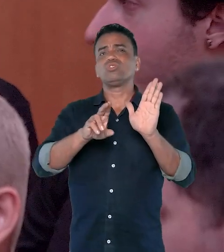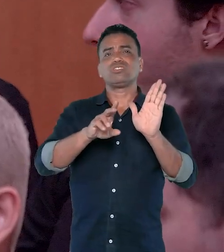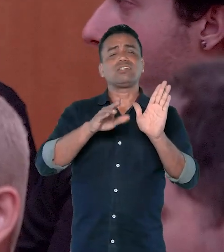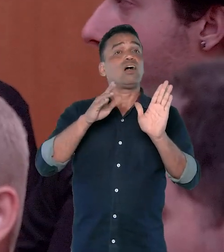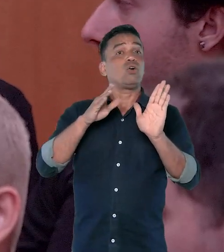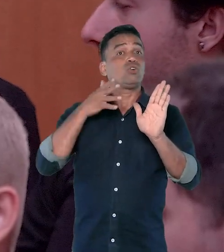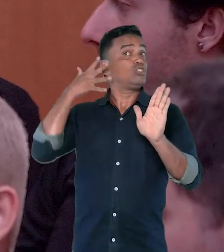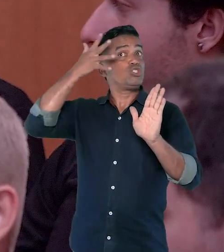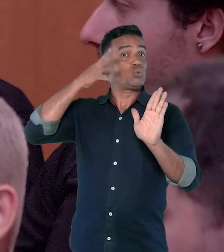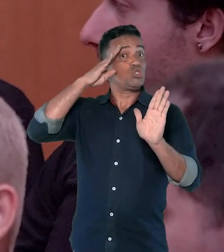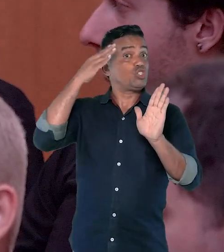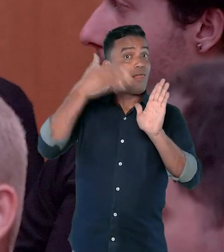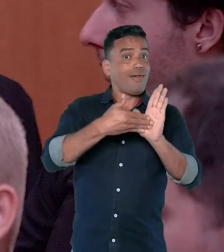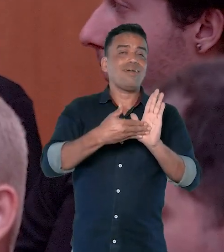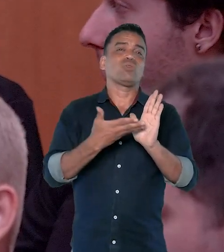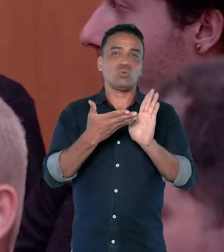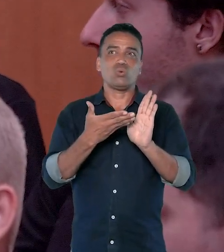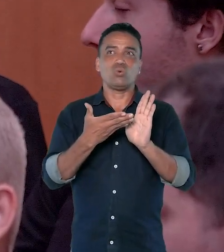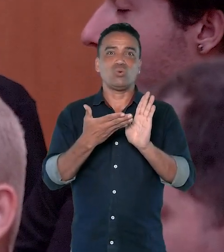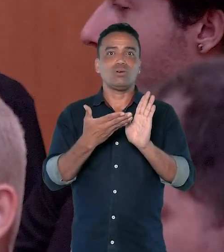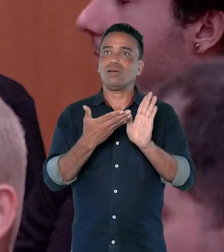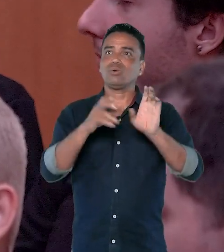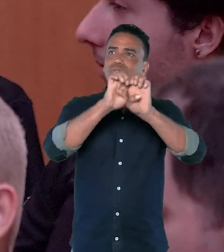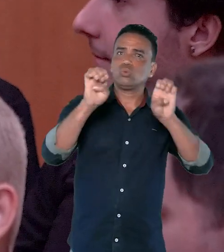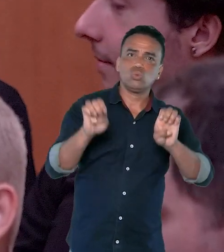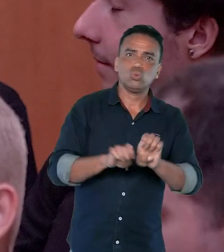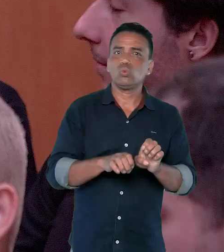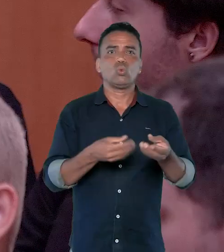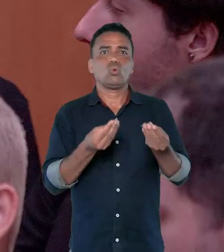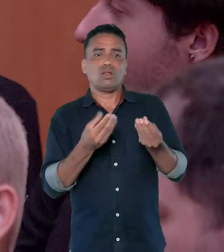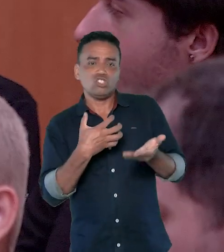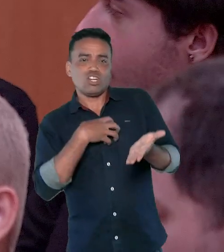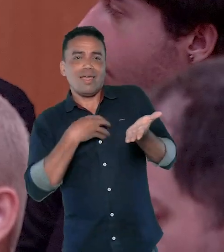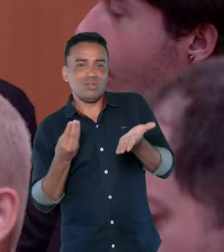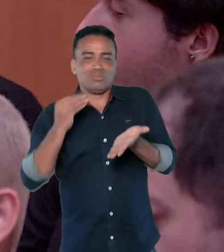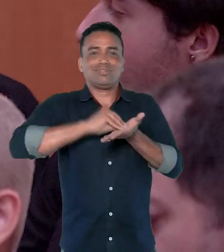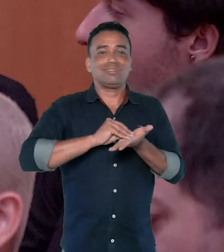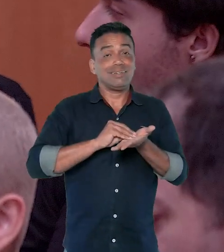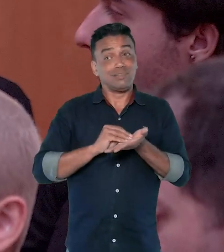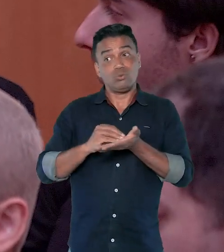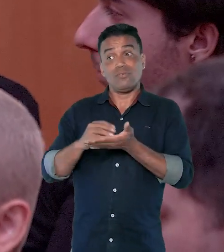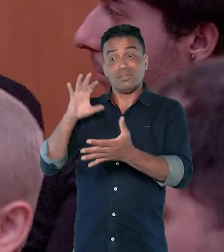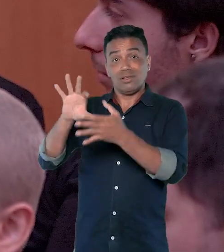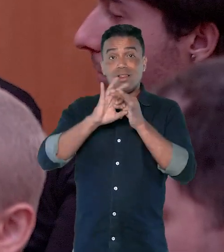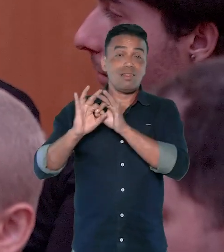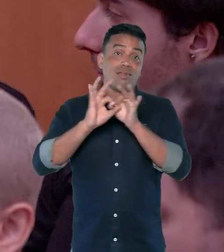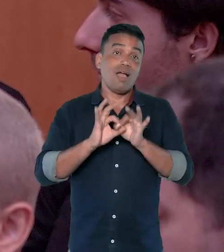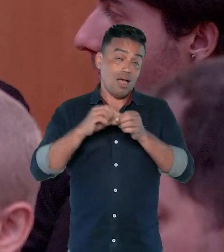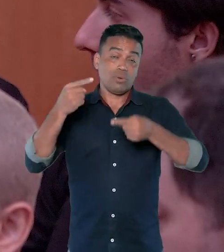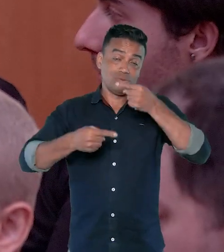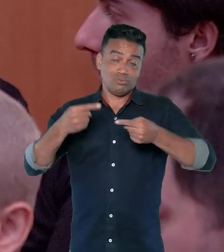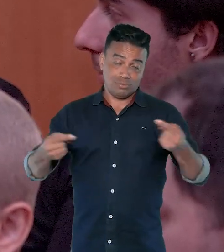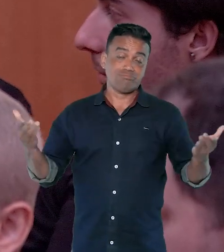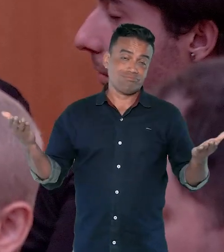coisas desse tipo. Gostaria que você falasse um pouco sobre isso e os efeitos disso, e talvez até tentando encaixar um pouco com a discussão que a gente está tendo